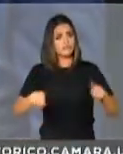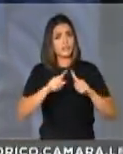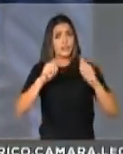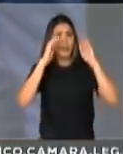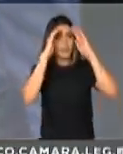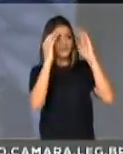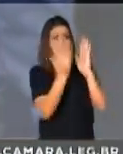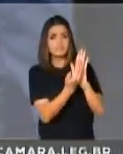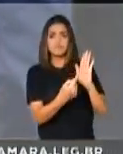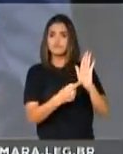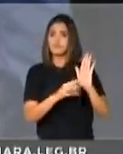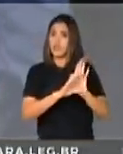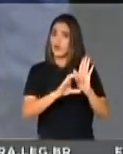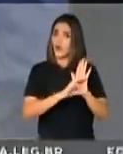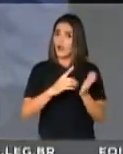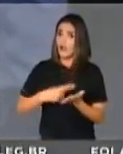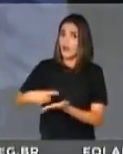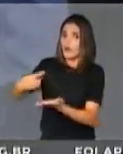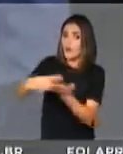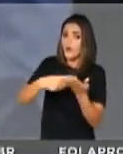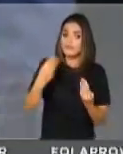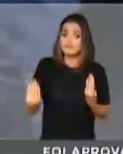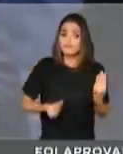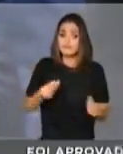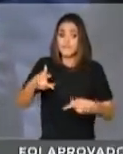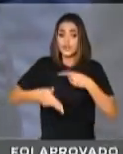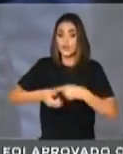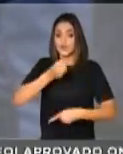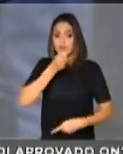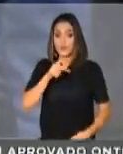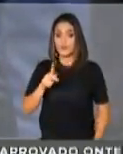é desrespeitoso com o Código e com os acordos. PCdoB, PS.